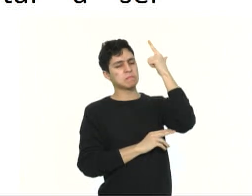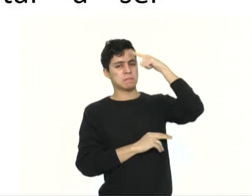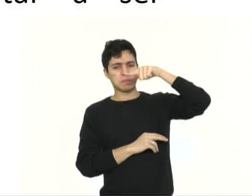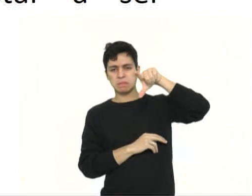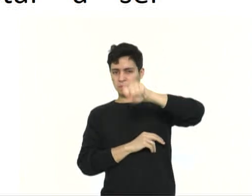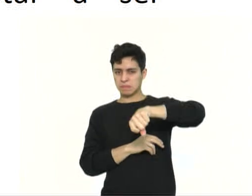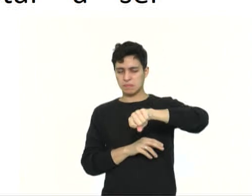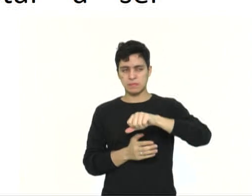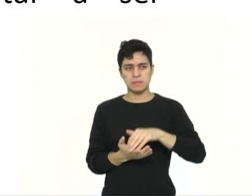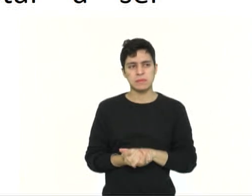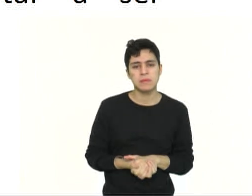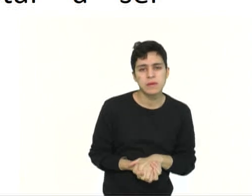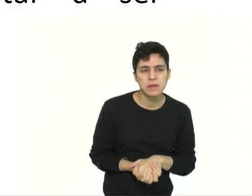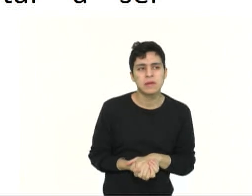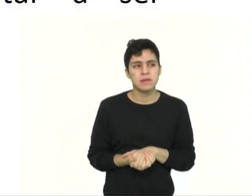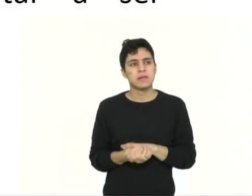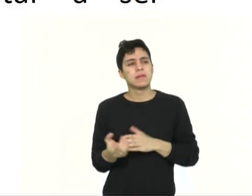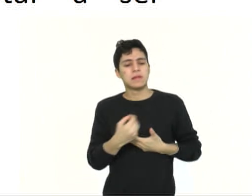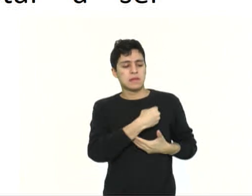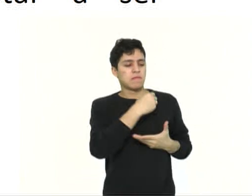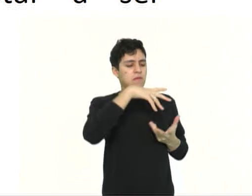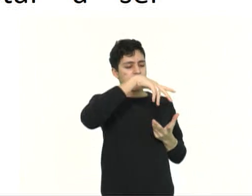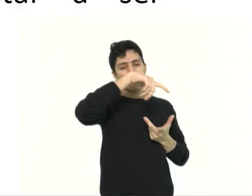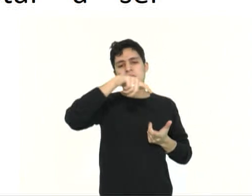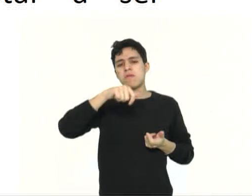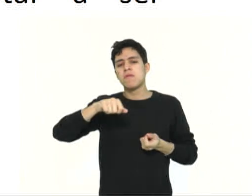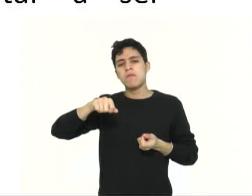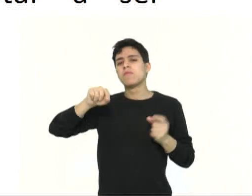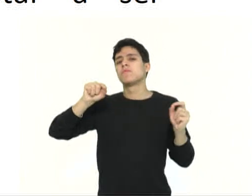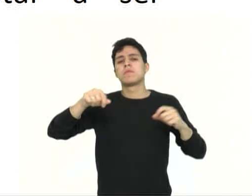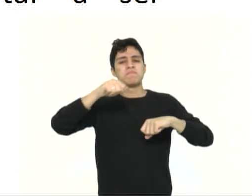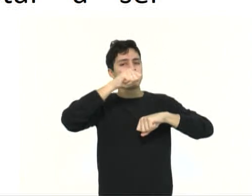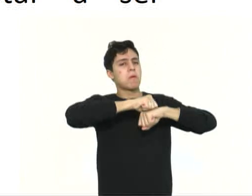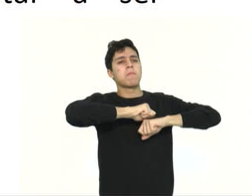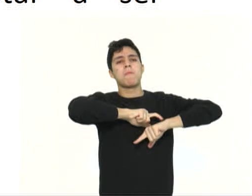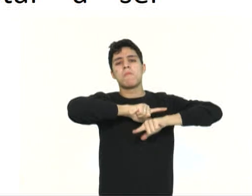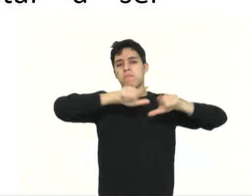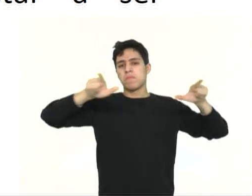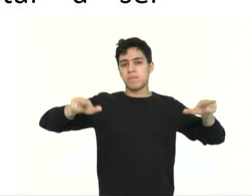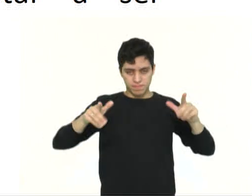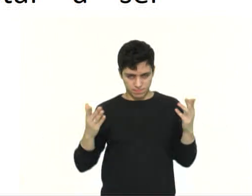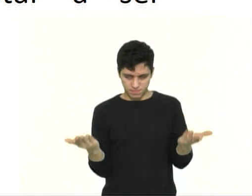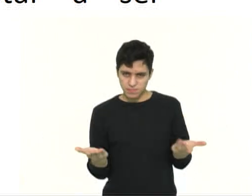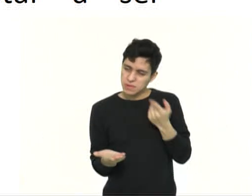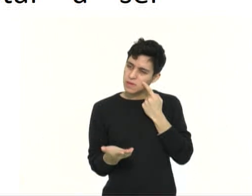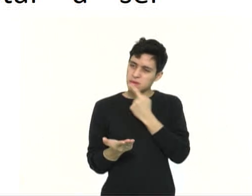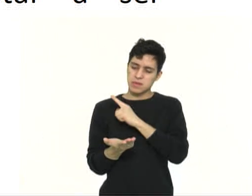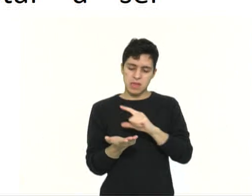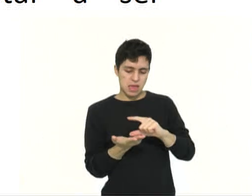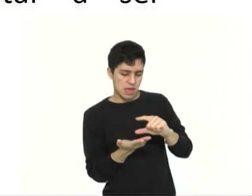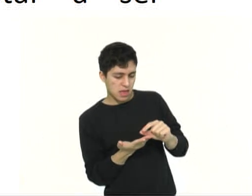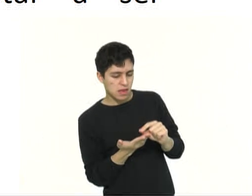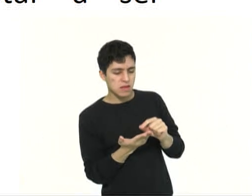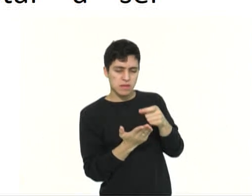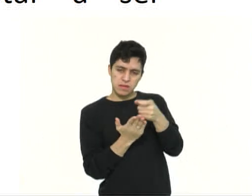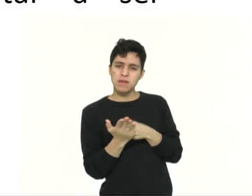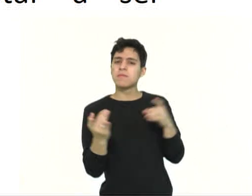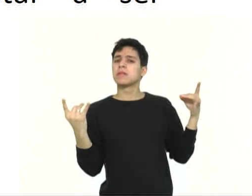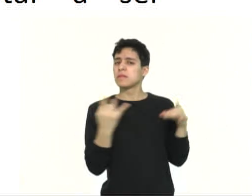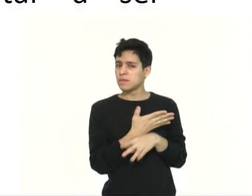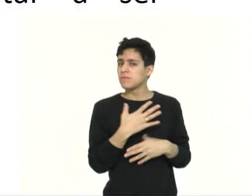O impacto da tecnologia nas crianças nascidas em 2018. As crianças que nasceram no início dos